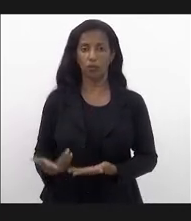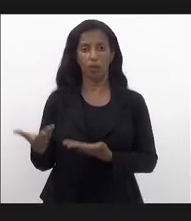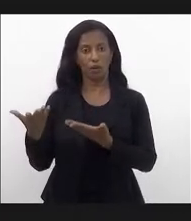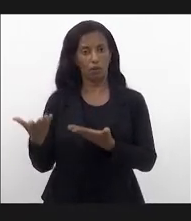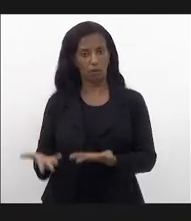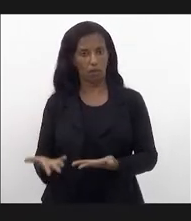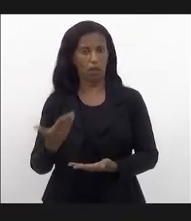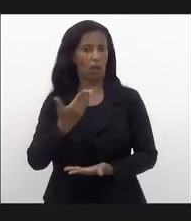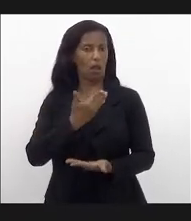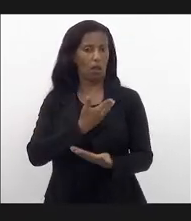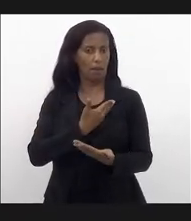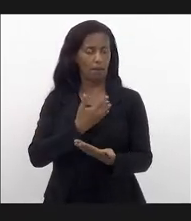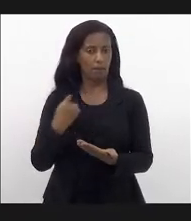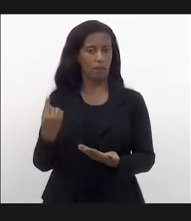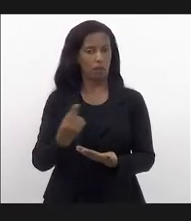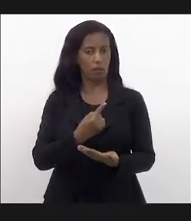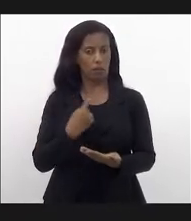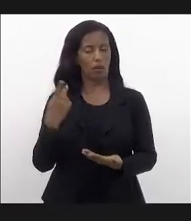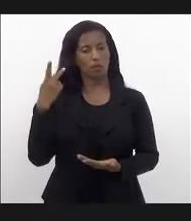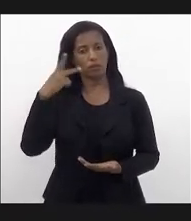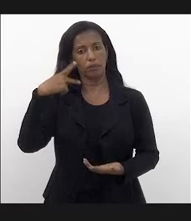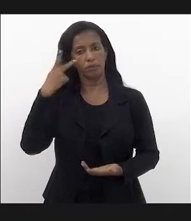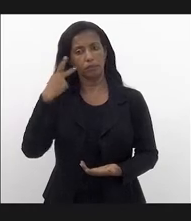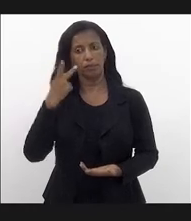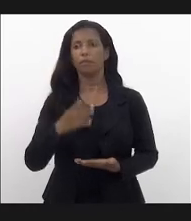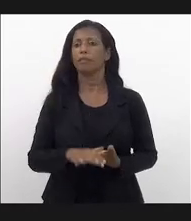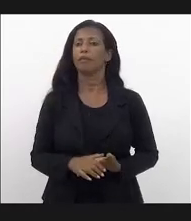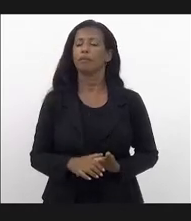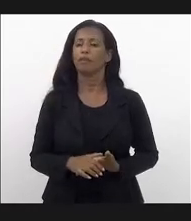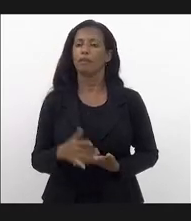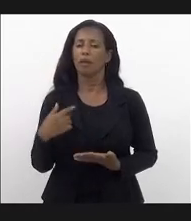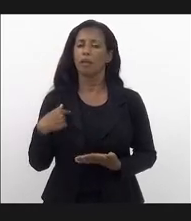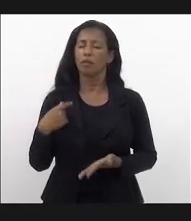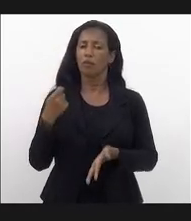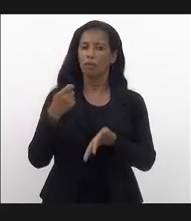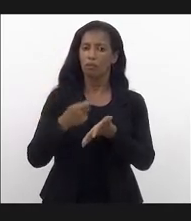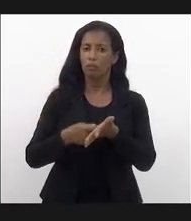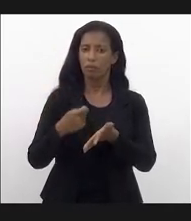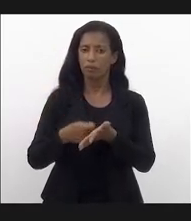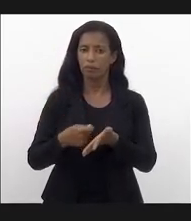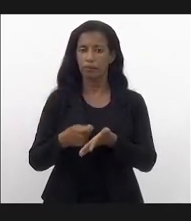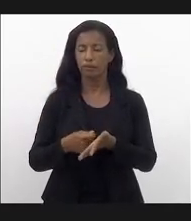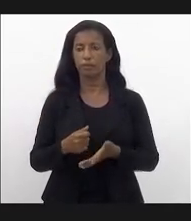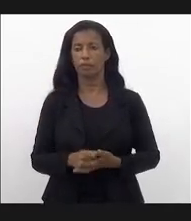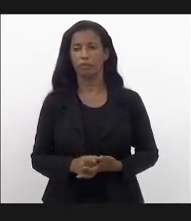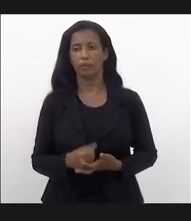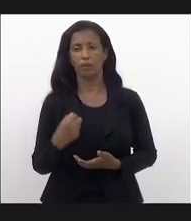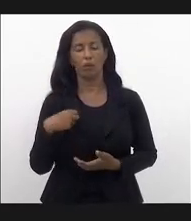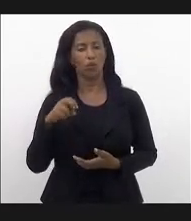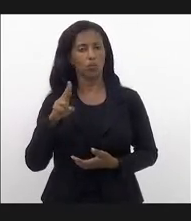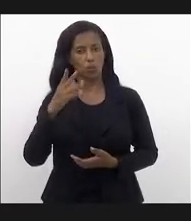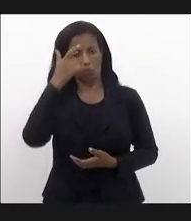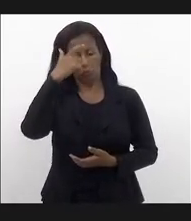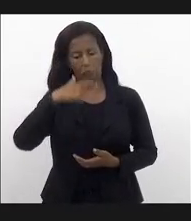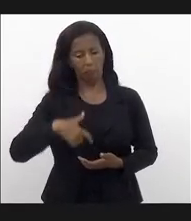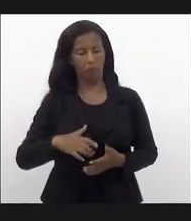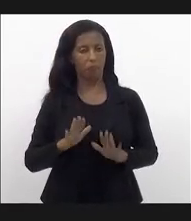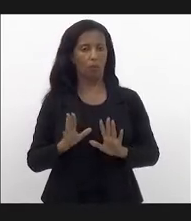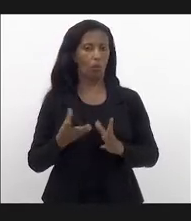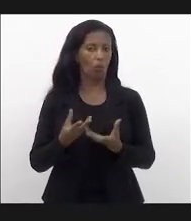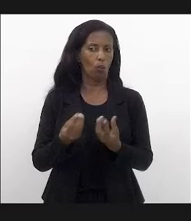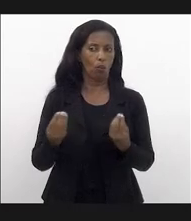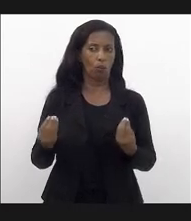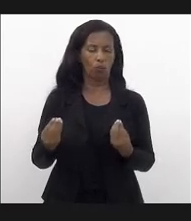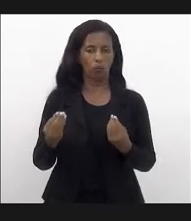é um colega nosso parlamentar mas eu venho tentando eu sou assim uma pessoa muito